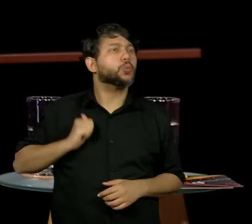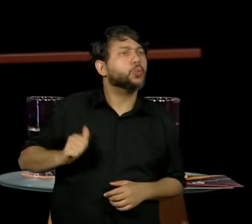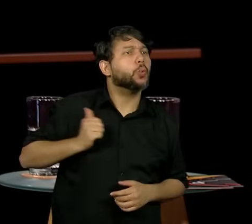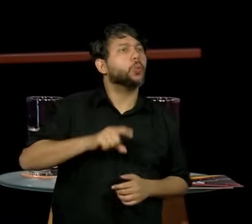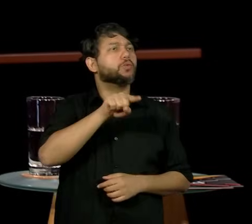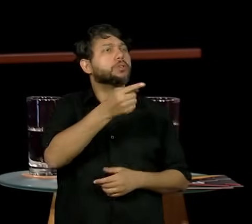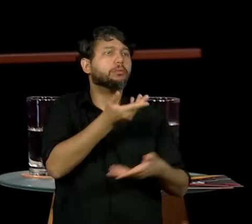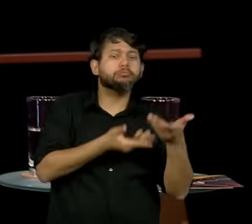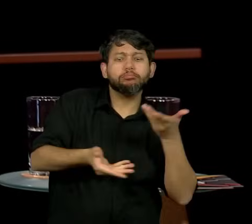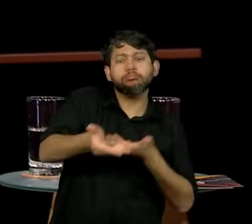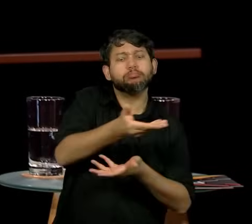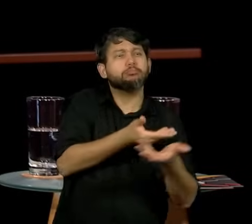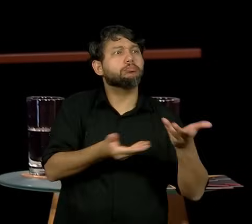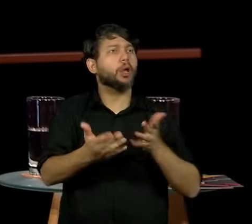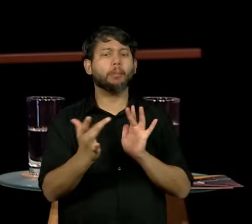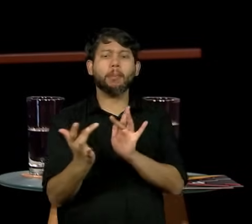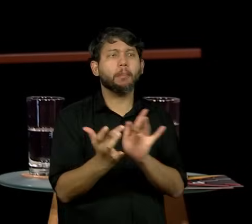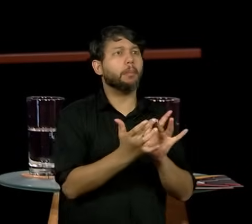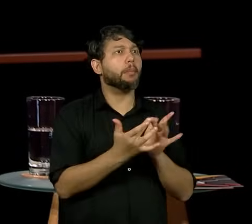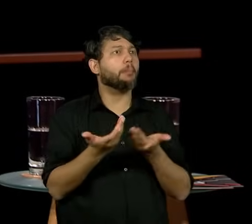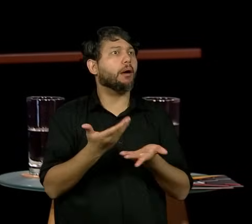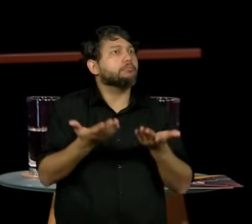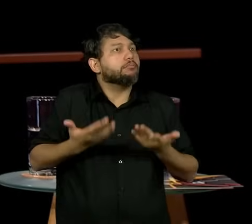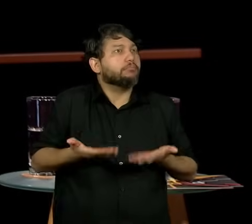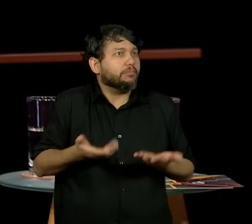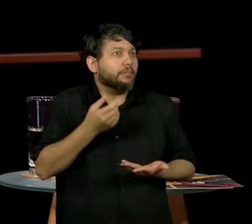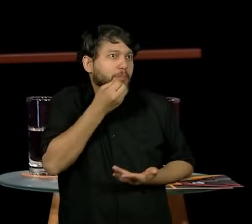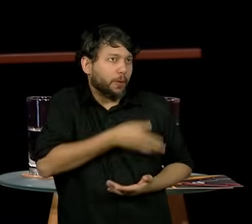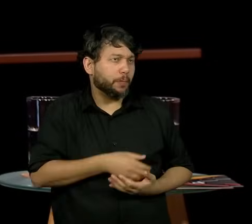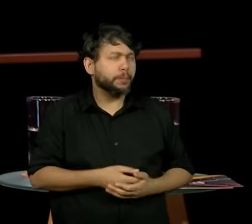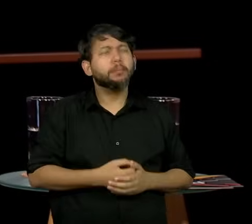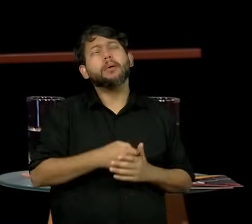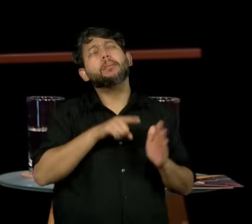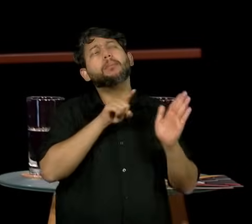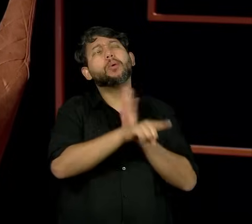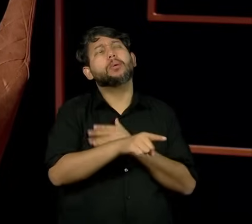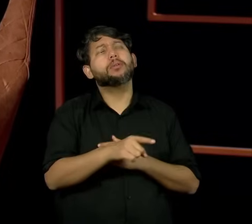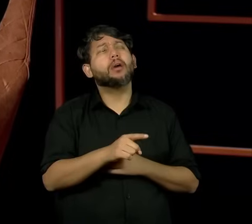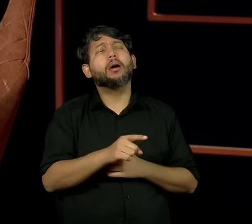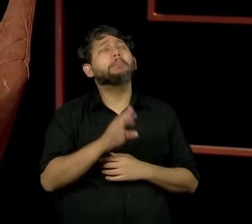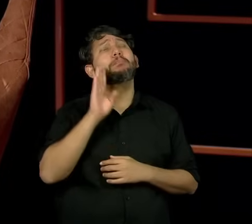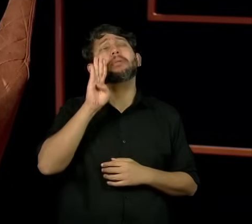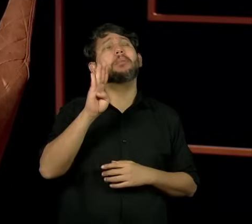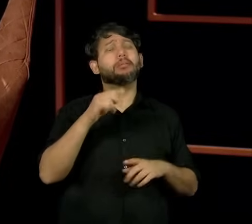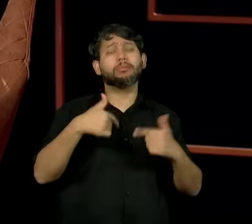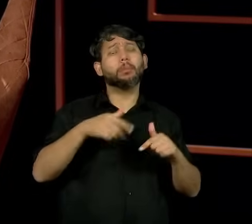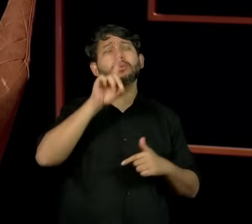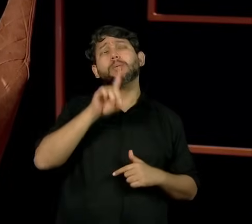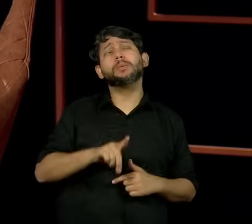no elenco, na equipe e tal. Mas o que, na sua opinião, o que é mais importante?